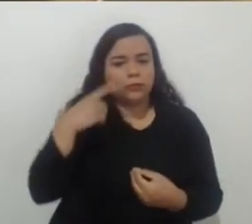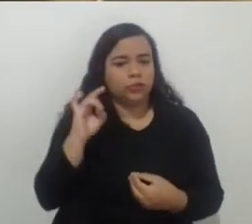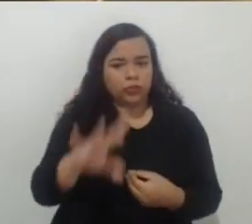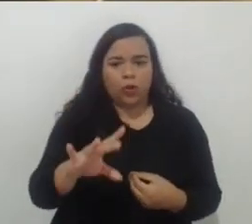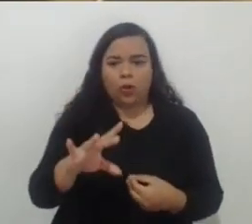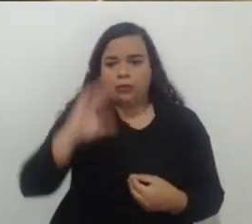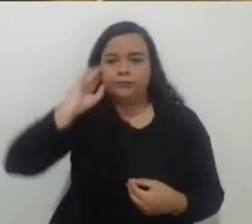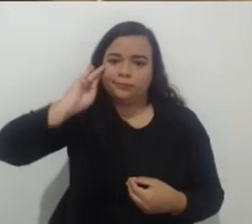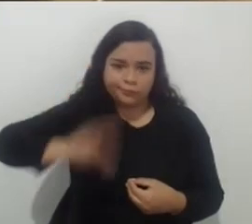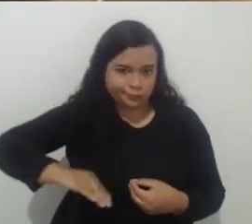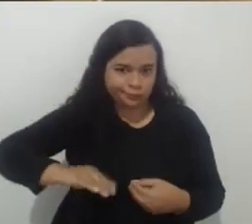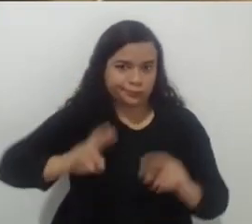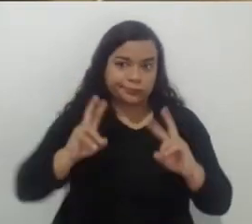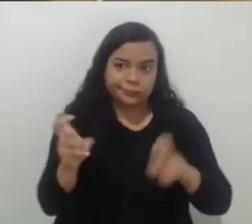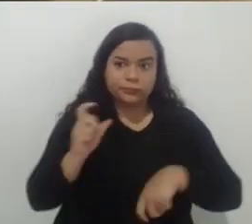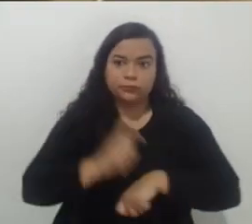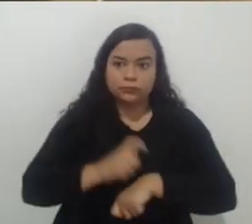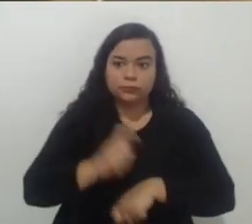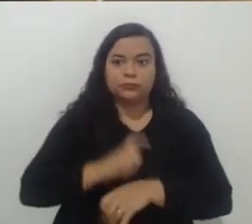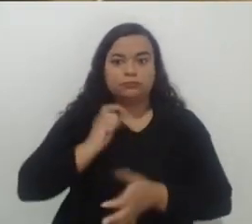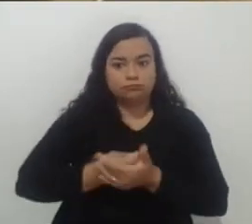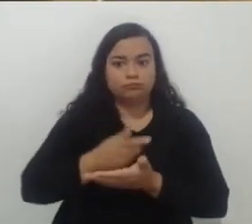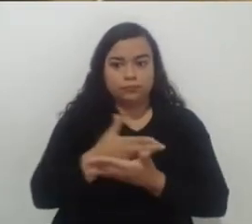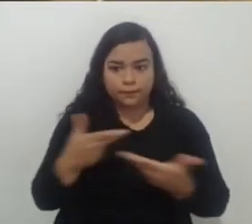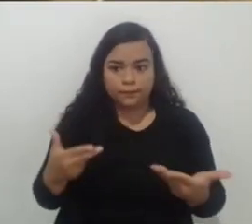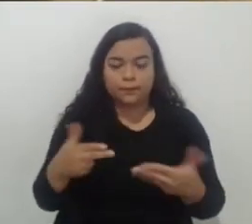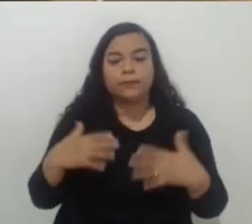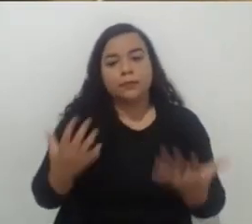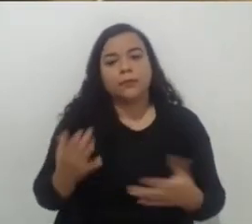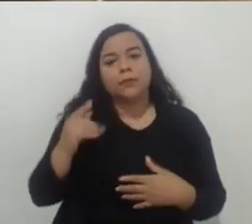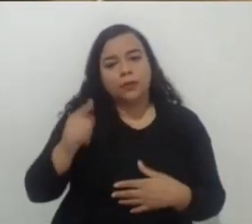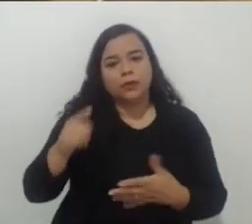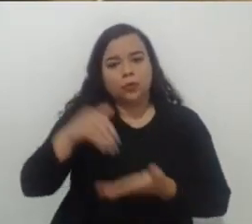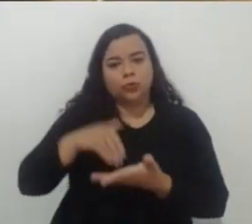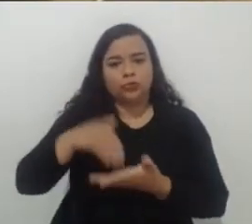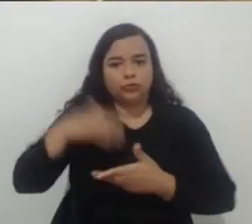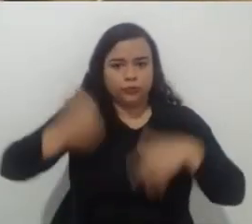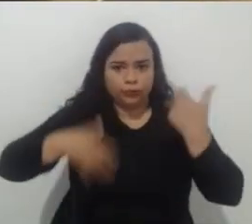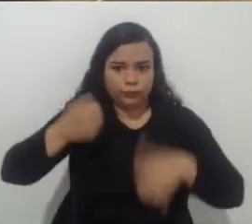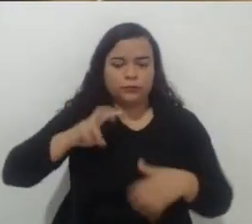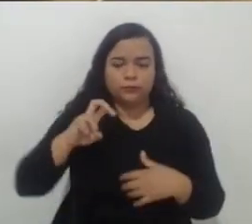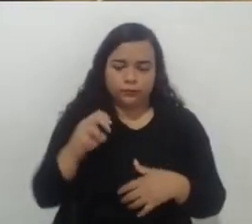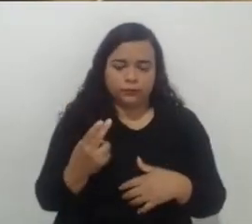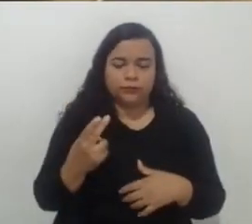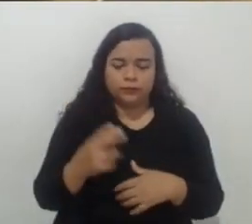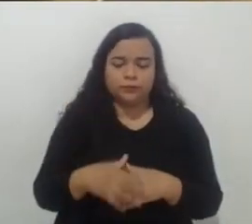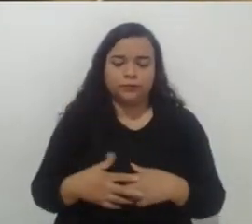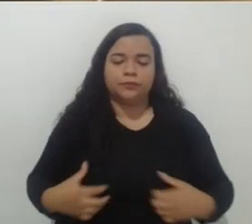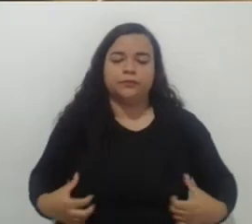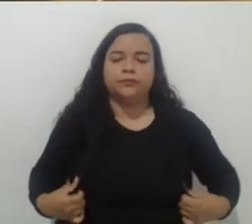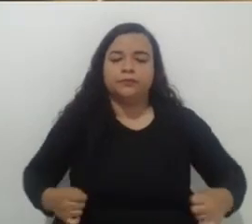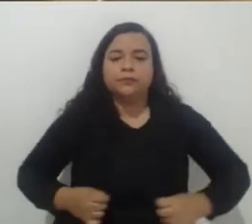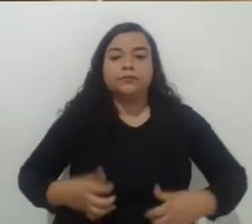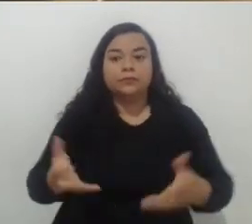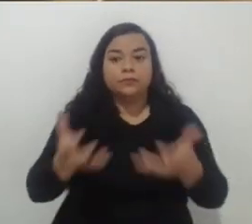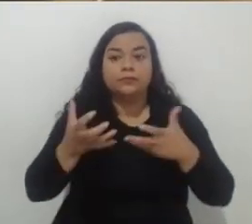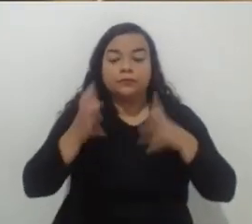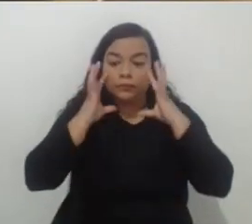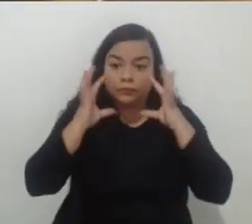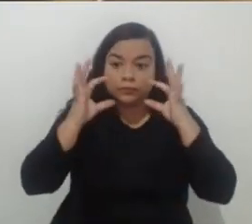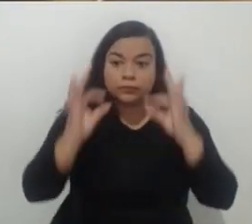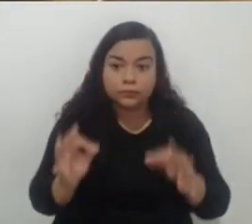honorários sucumbenciais, e aí eu deixarei esse ponto para o último momento da minha sustentação, porque eu gostaria de chamar a atenção